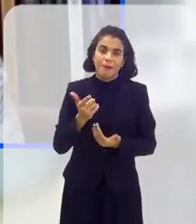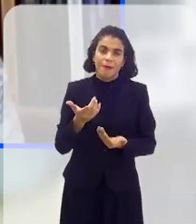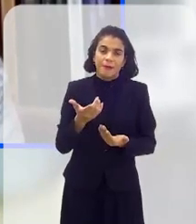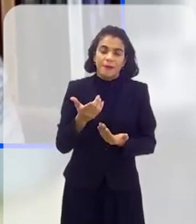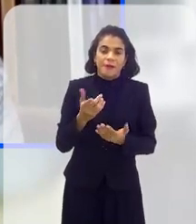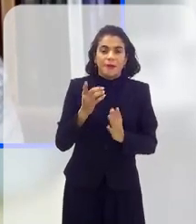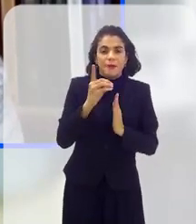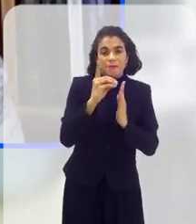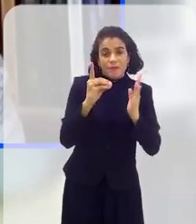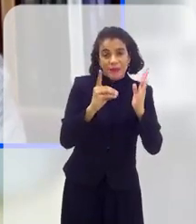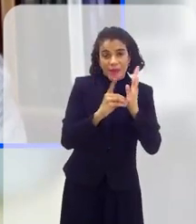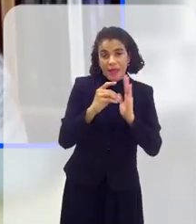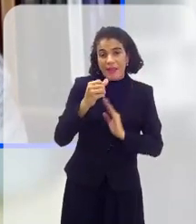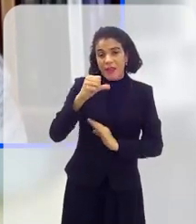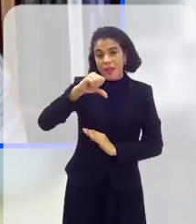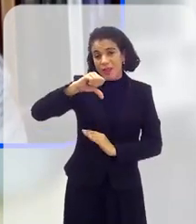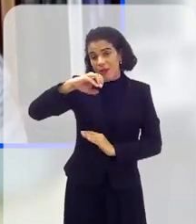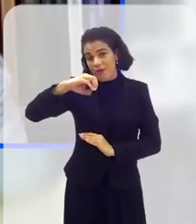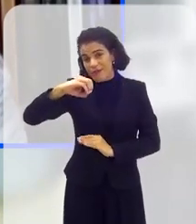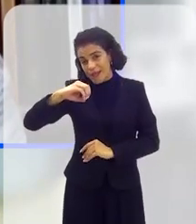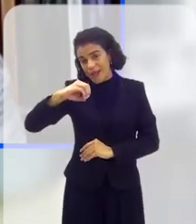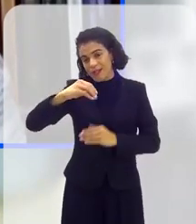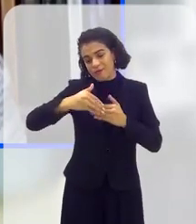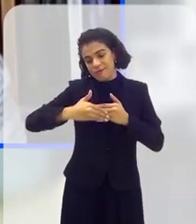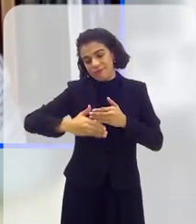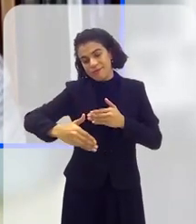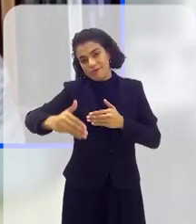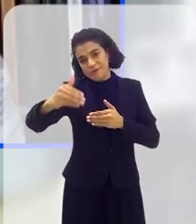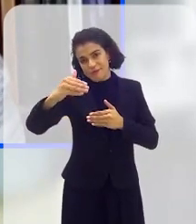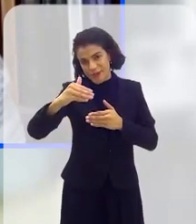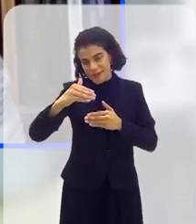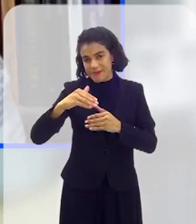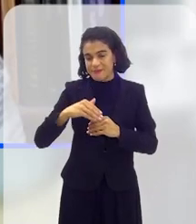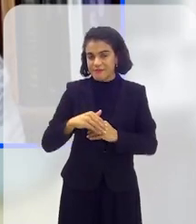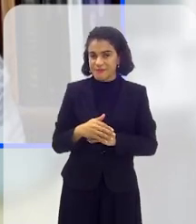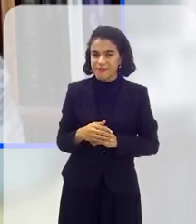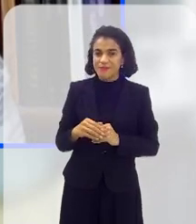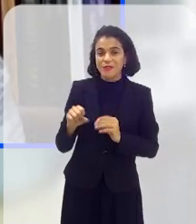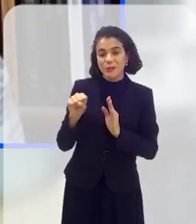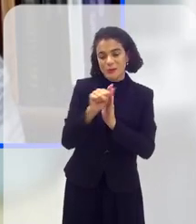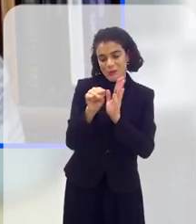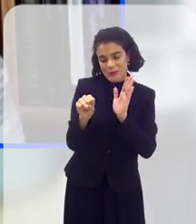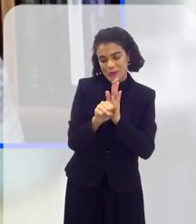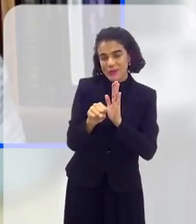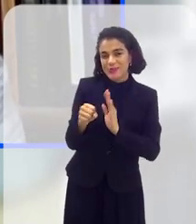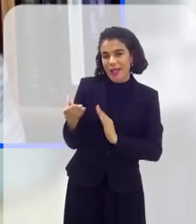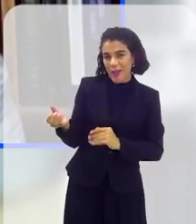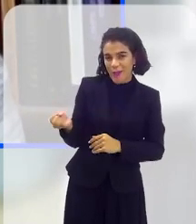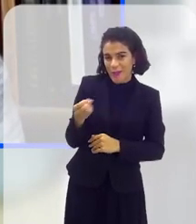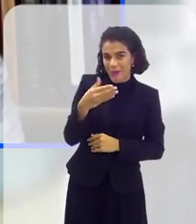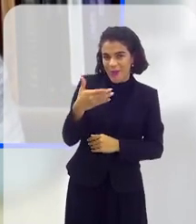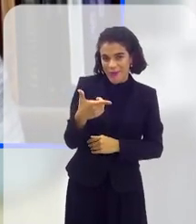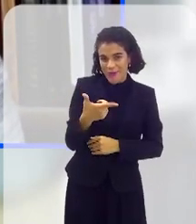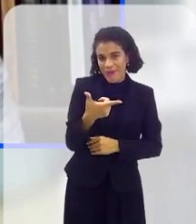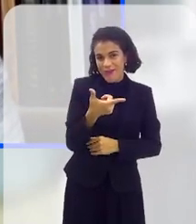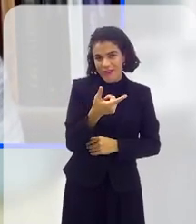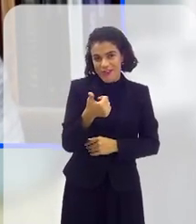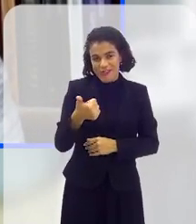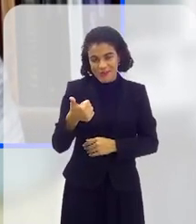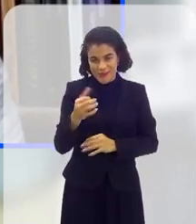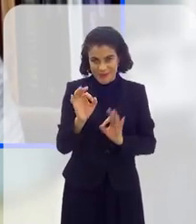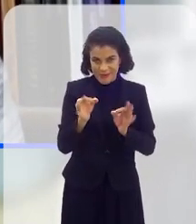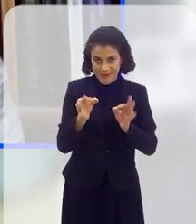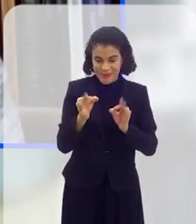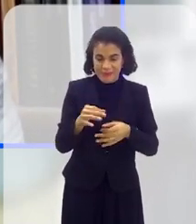né, a partir das décadas de 90, daí para frente dos anos do século, já do nosso século, do